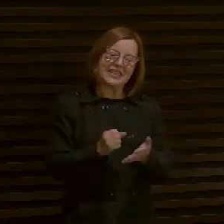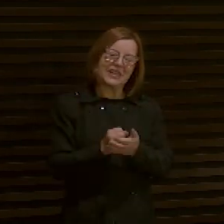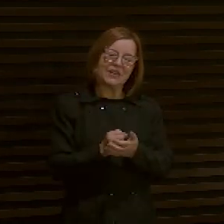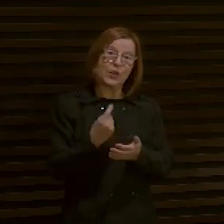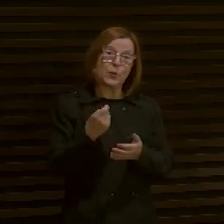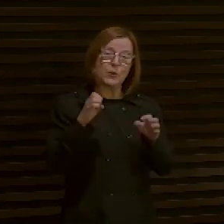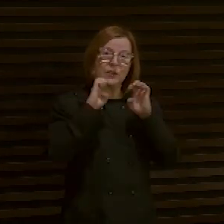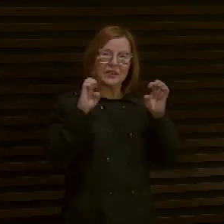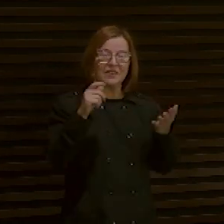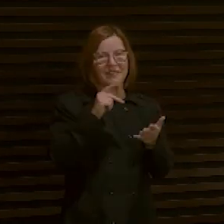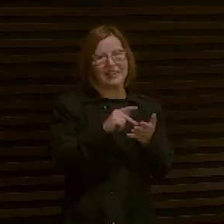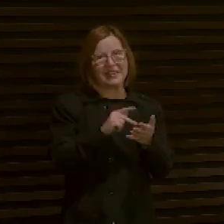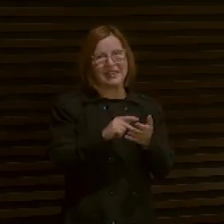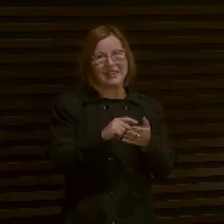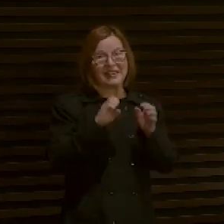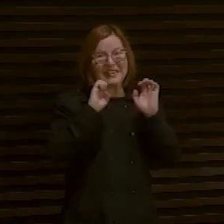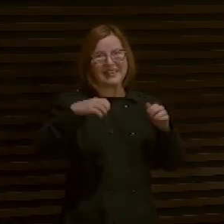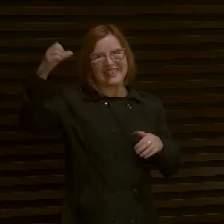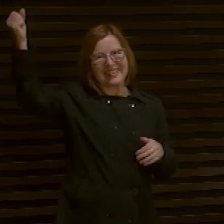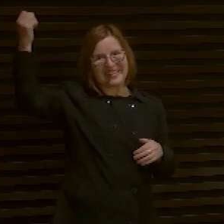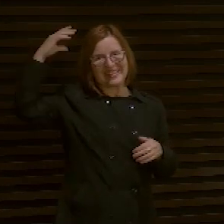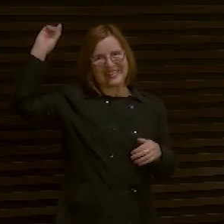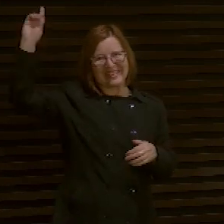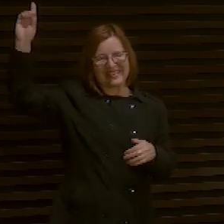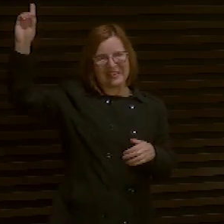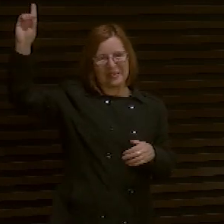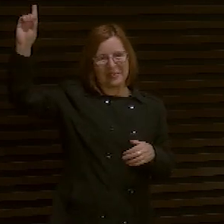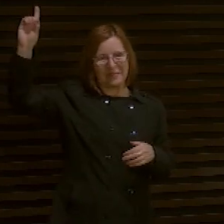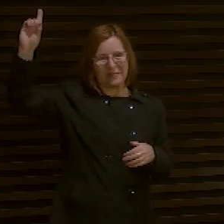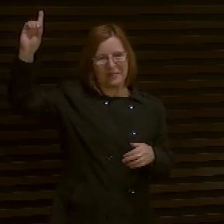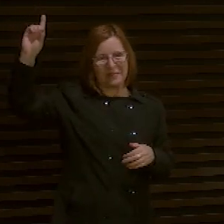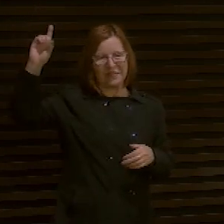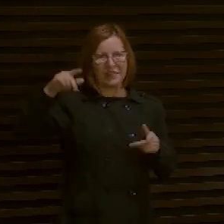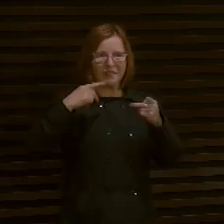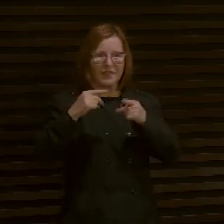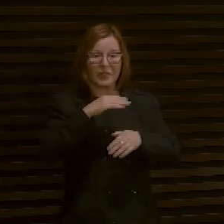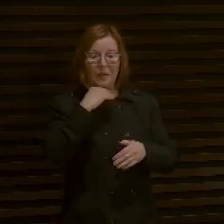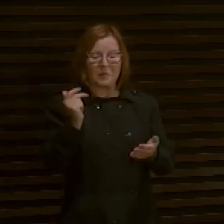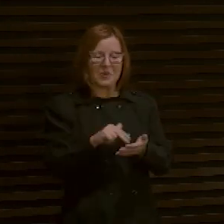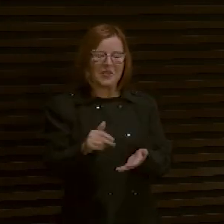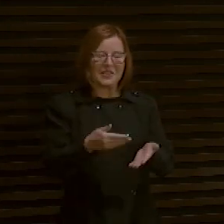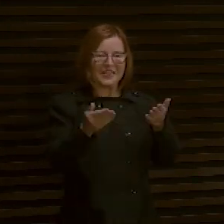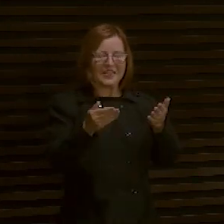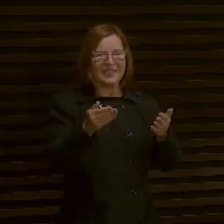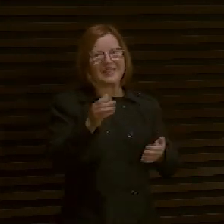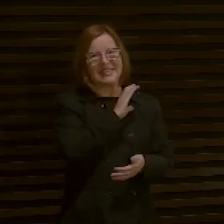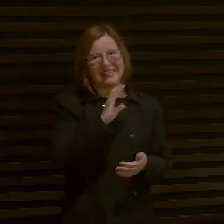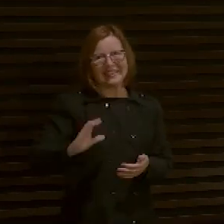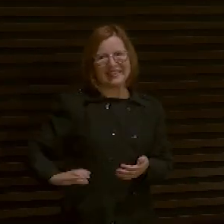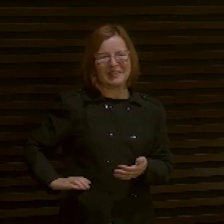verdadeiro, que é o Evangelho da graça de Deus, mediante a morte e a ressurreição de Cristo.